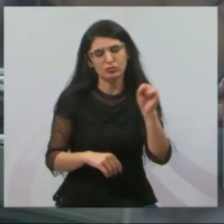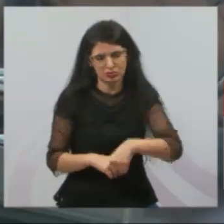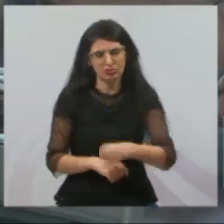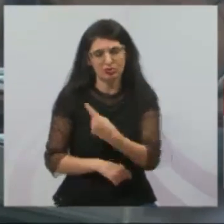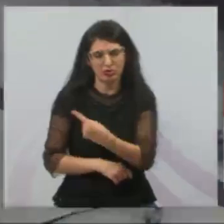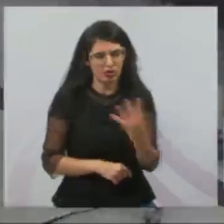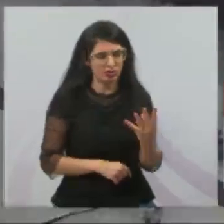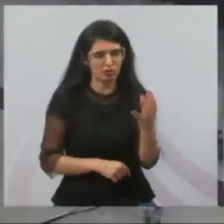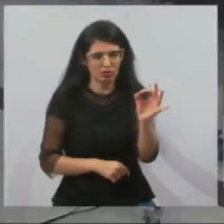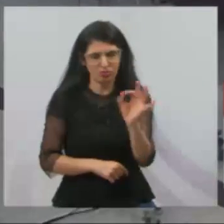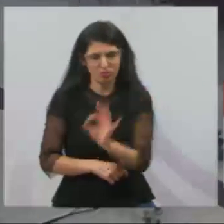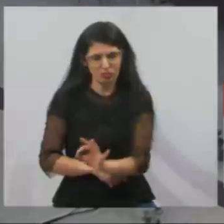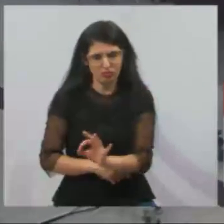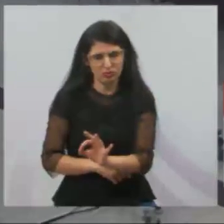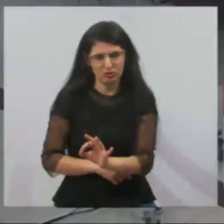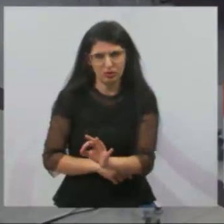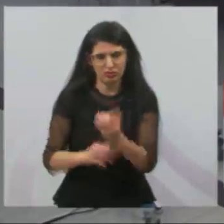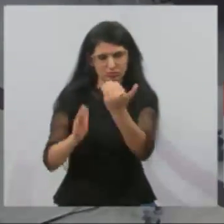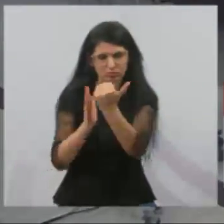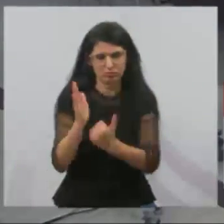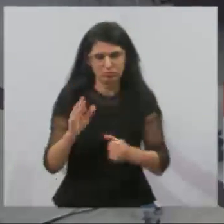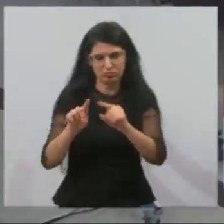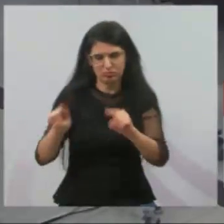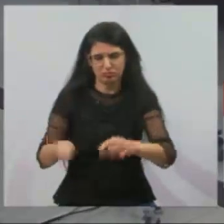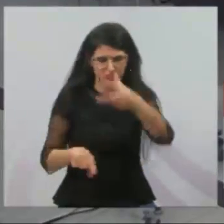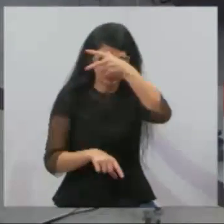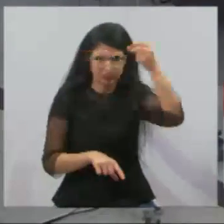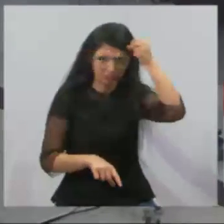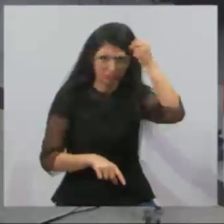projeto. Orando para que isso mude.